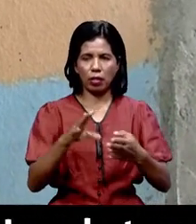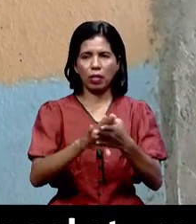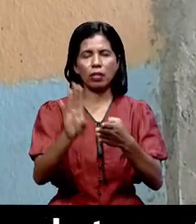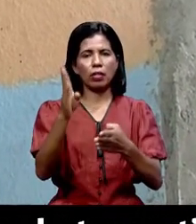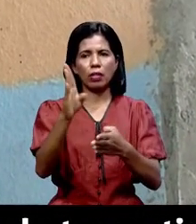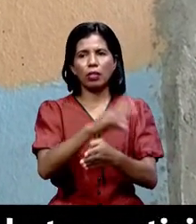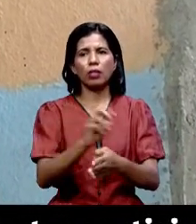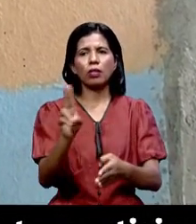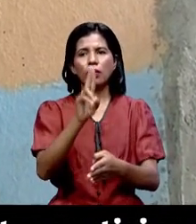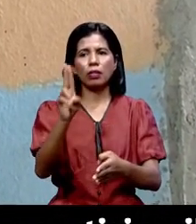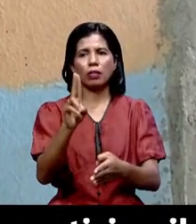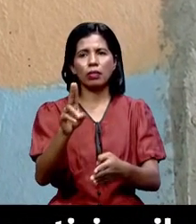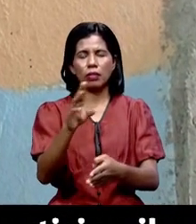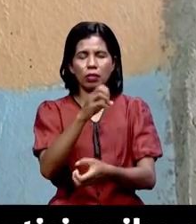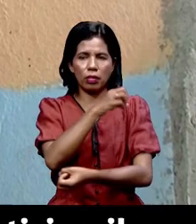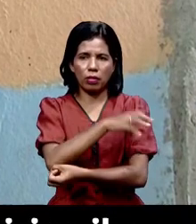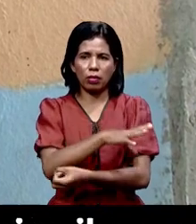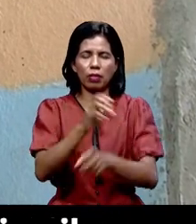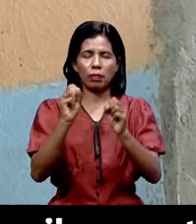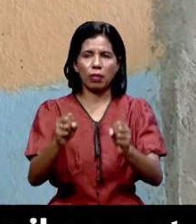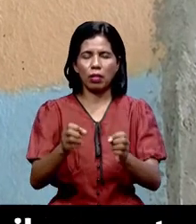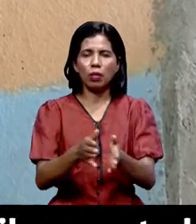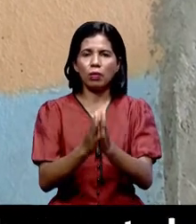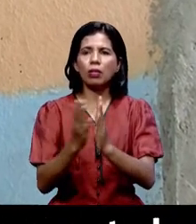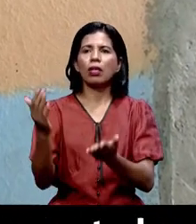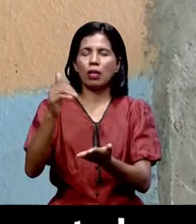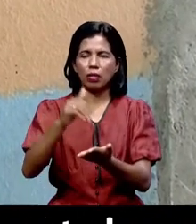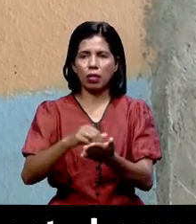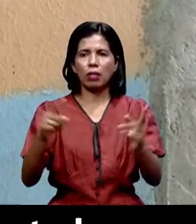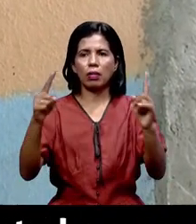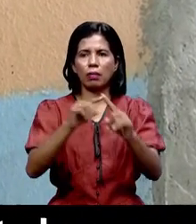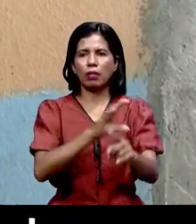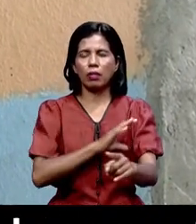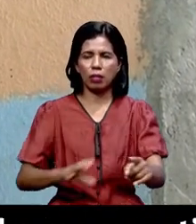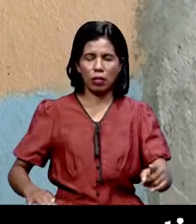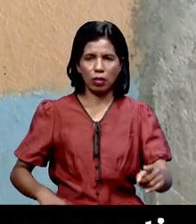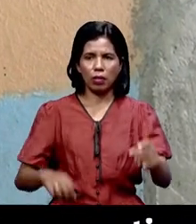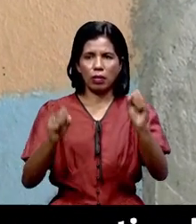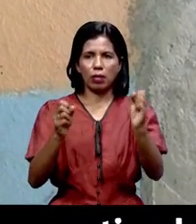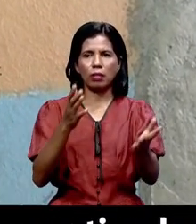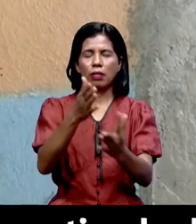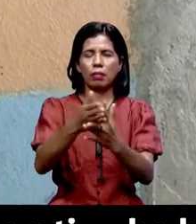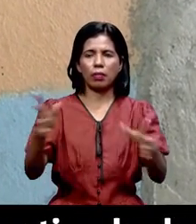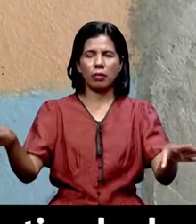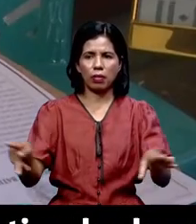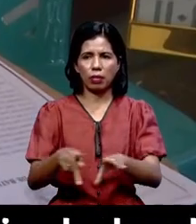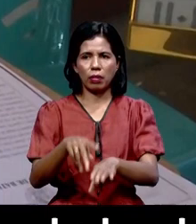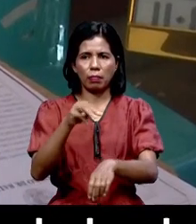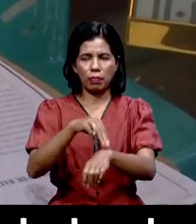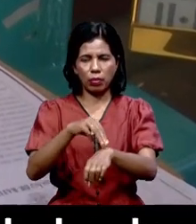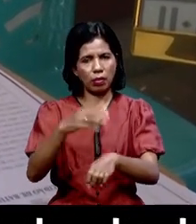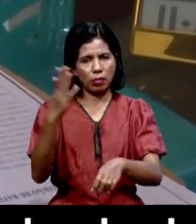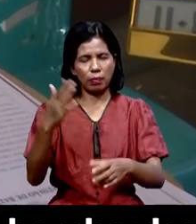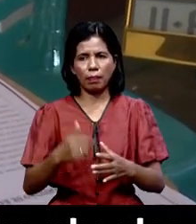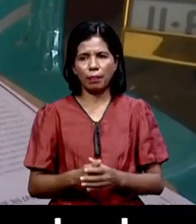se era usare certeiro batismo atu nune hori bele confirma filfali ba cristão católico mo hori bele atu participa ba missa refere.